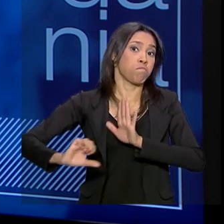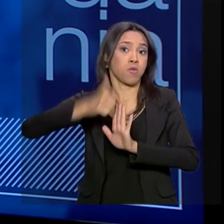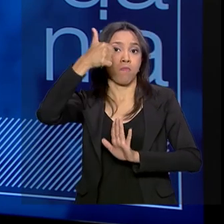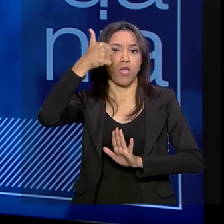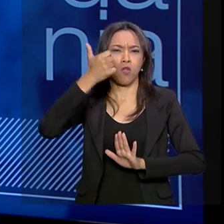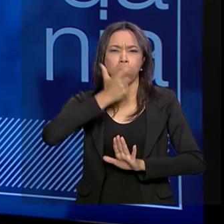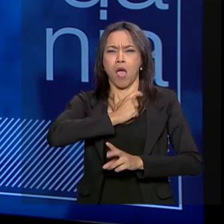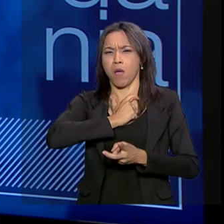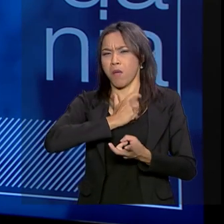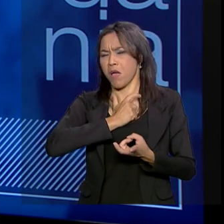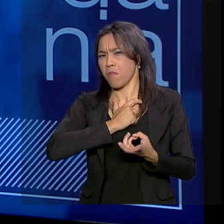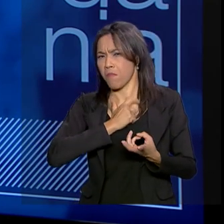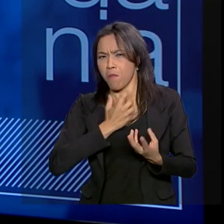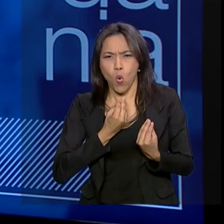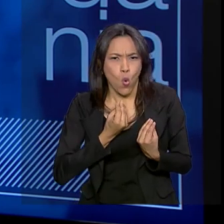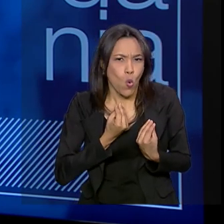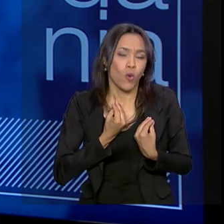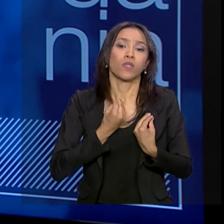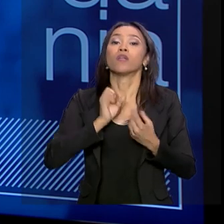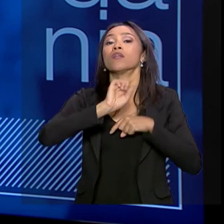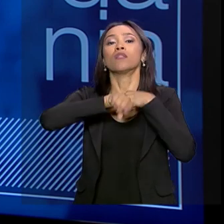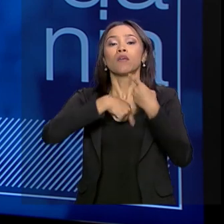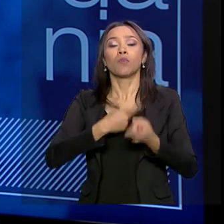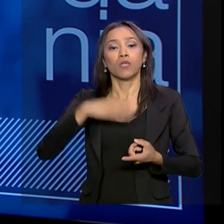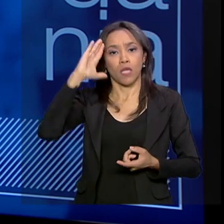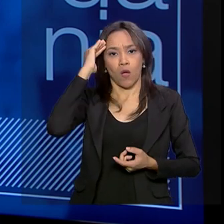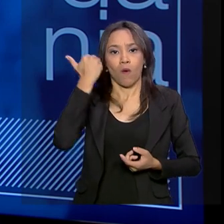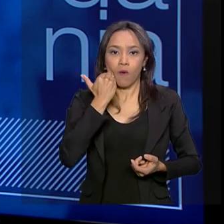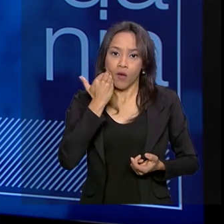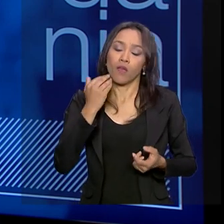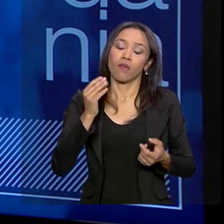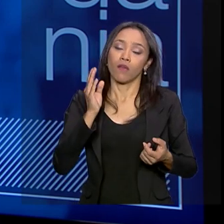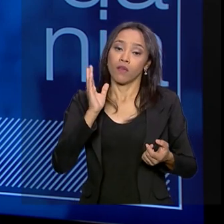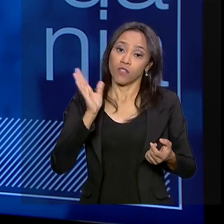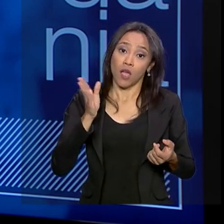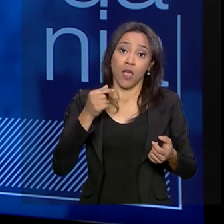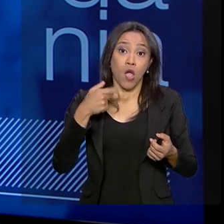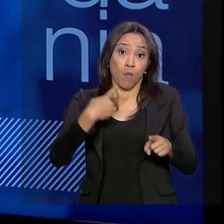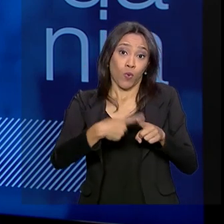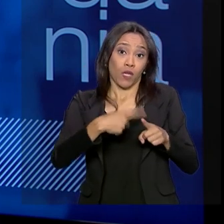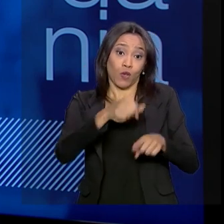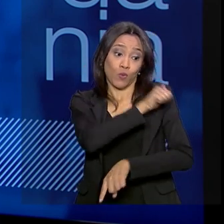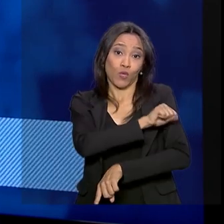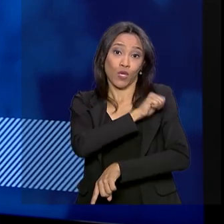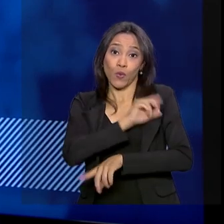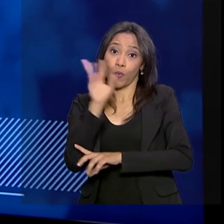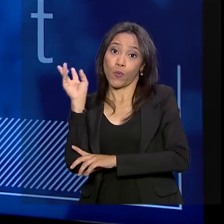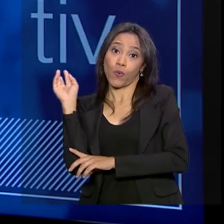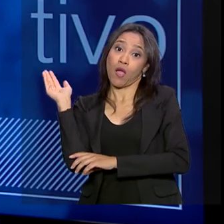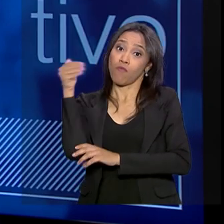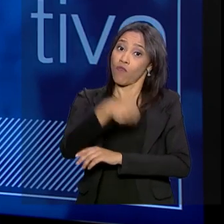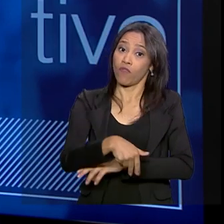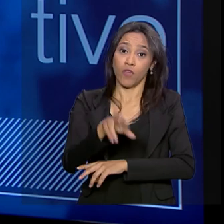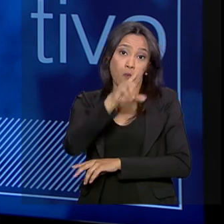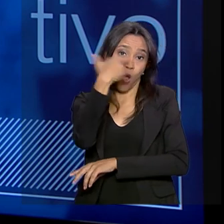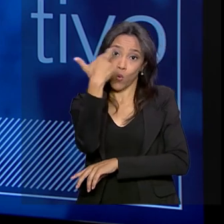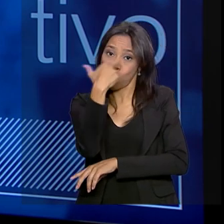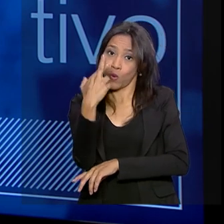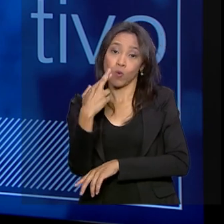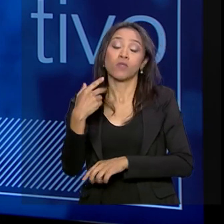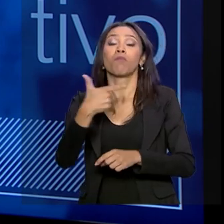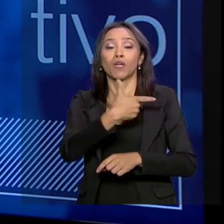medalhas. E depois na Coreia, já que no Rio de Janeiro a Rússia não veio, mas na Coreia, em 2015, a